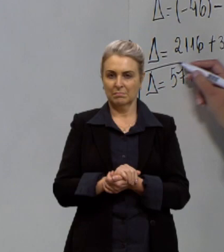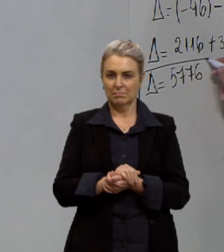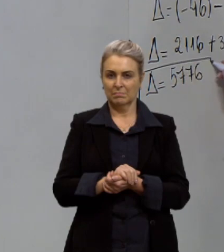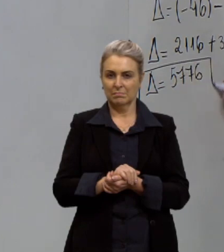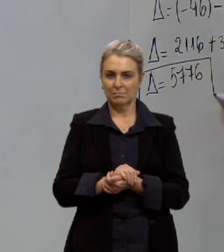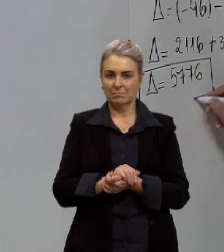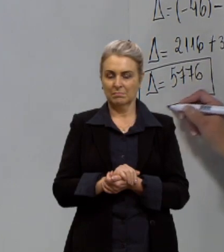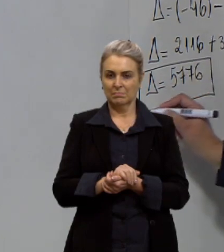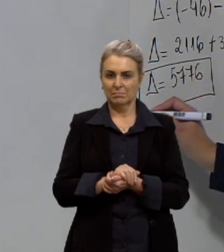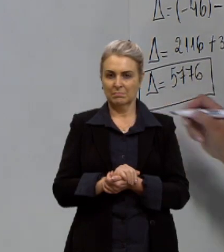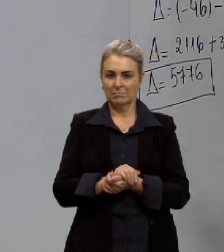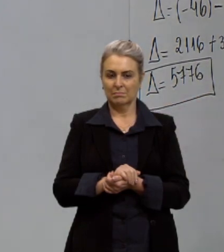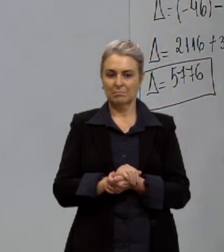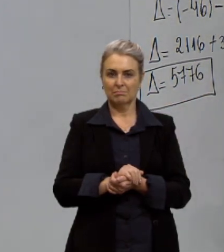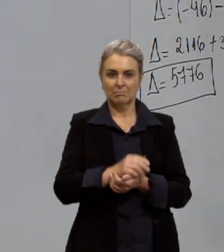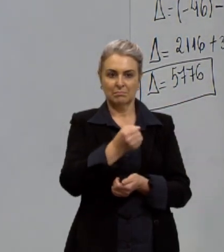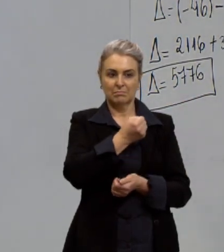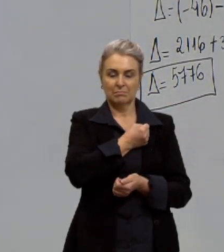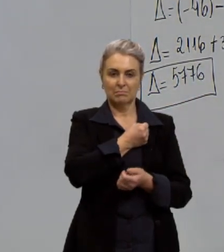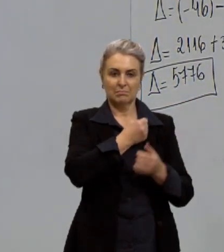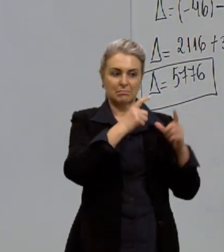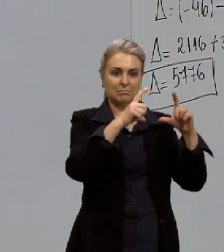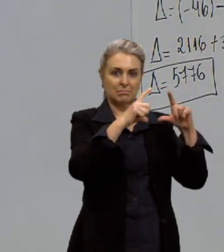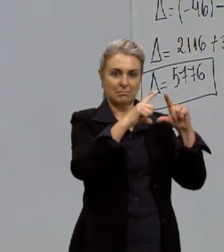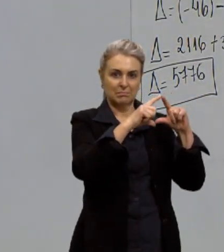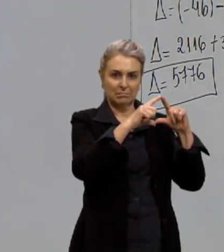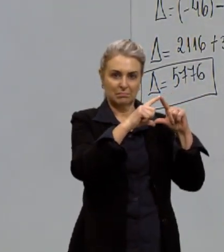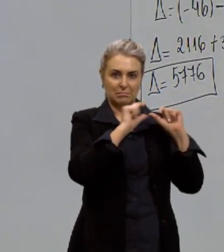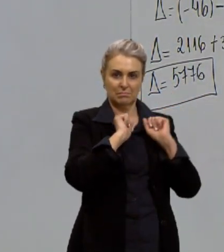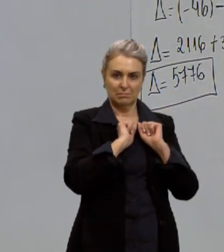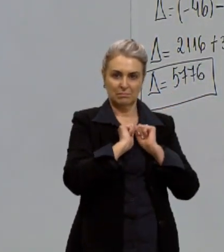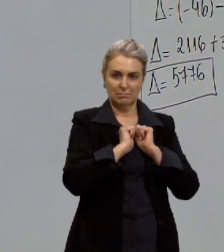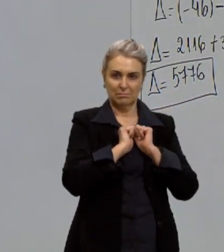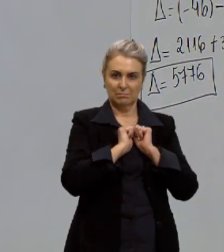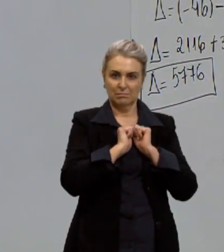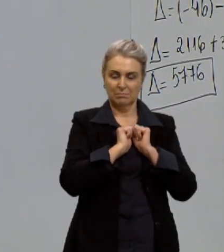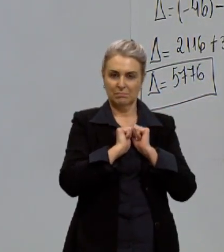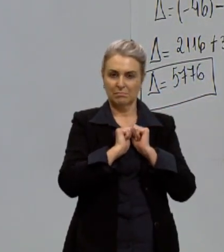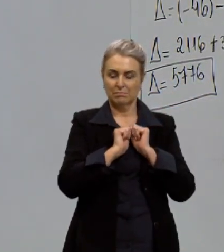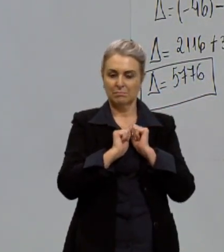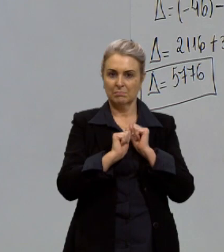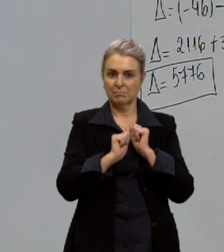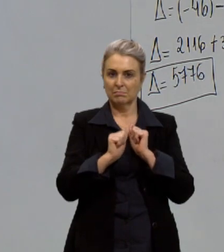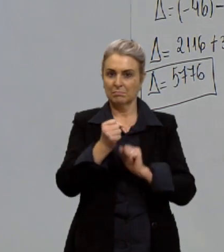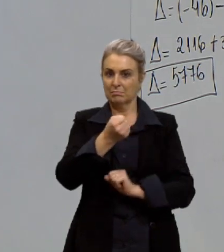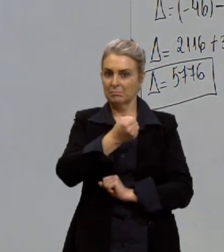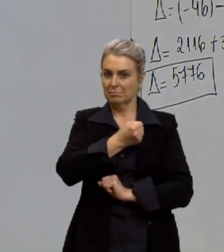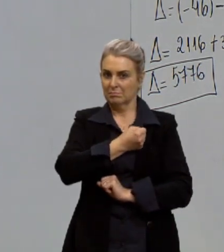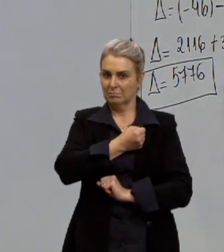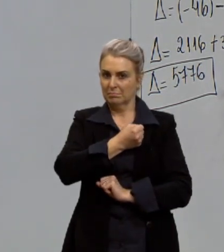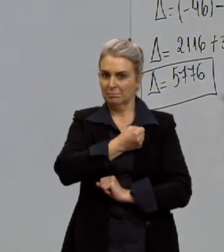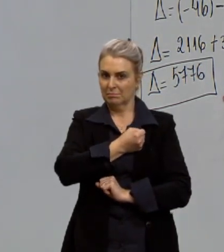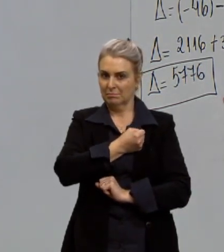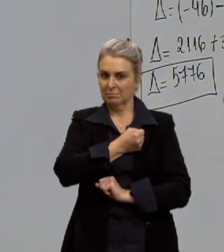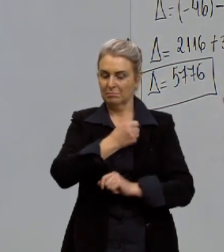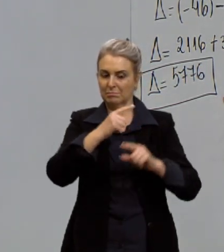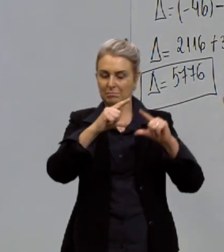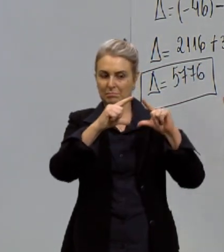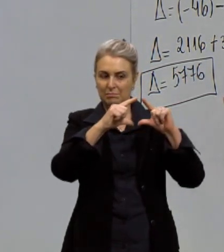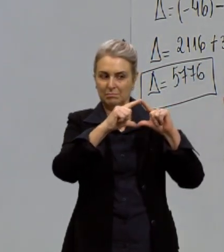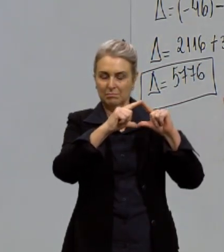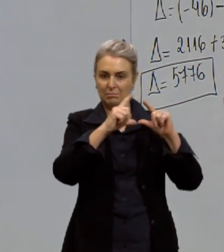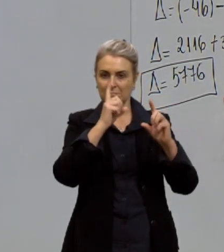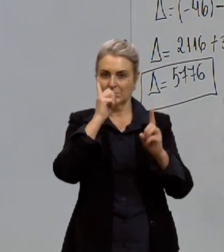Esse é o meu delta. O que que eu já sei desse delta? Que vai ser um número que eu vou